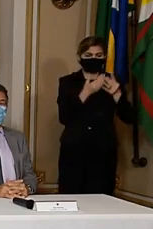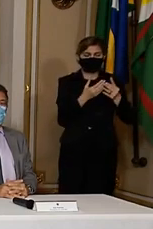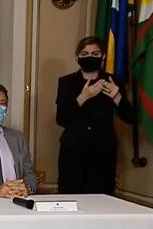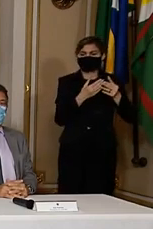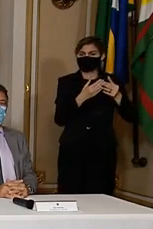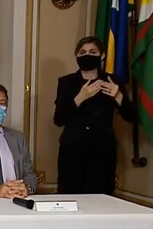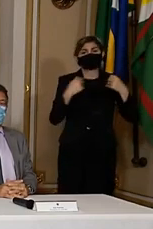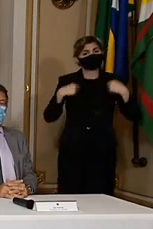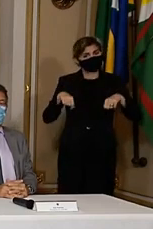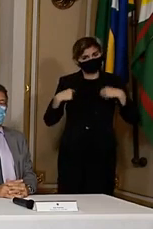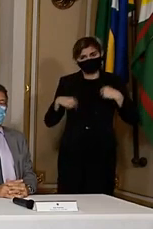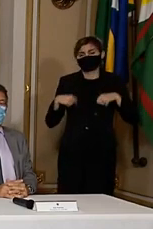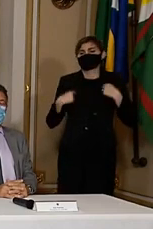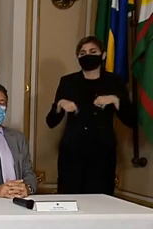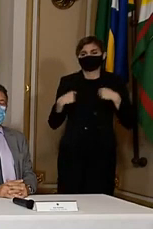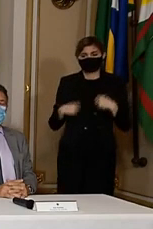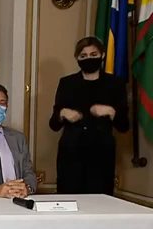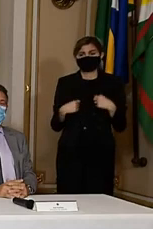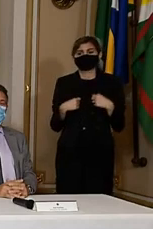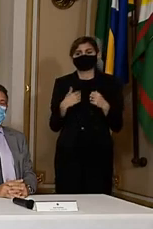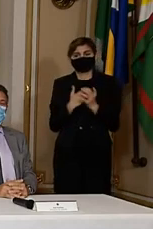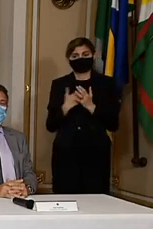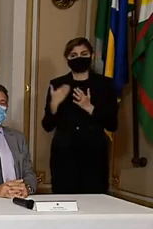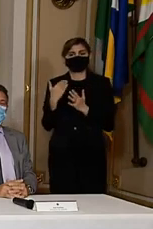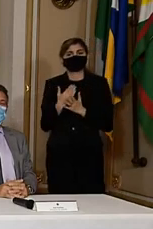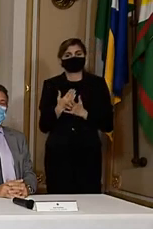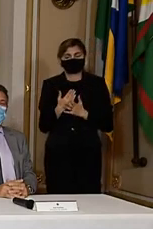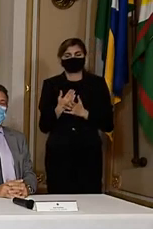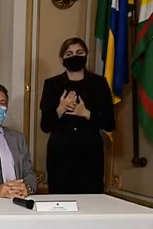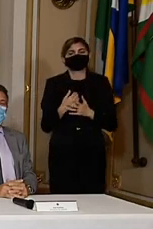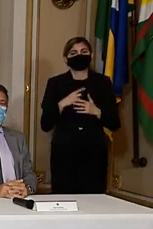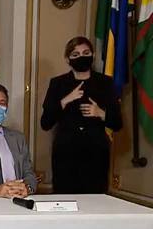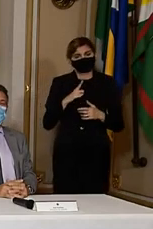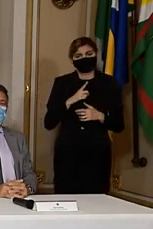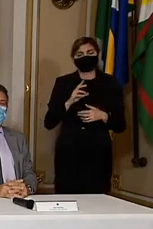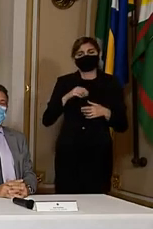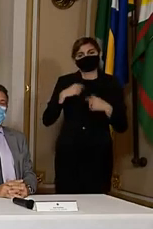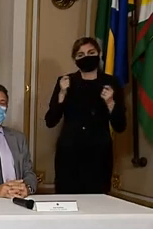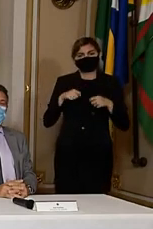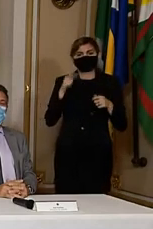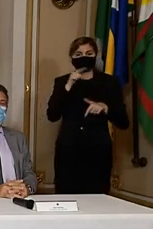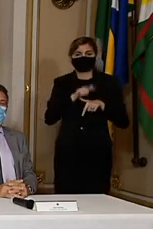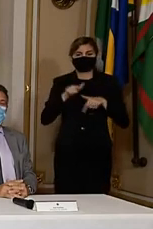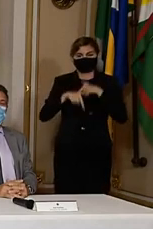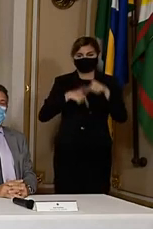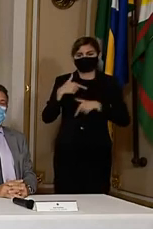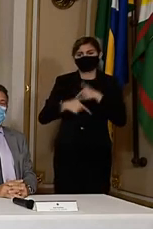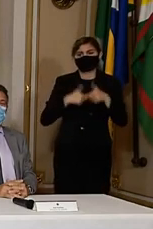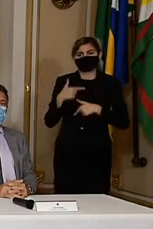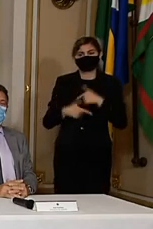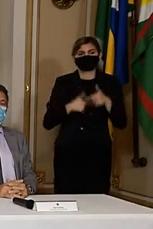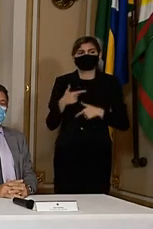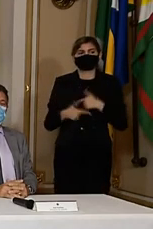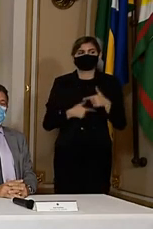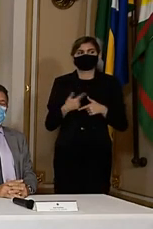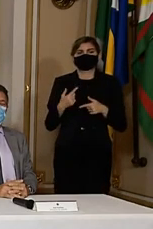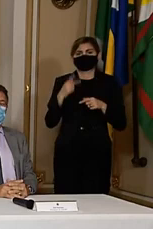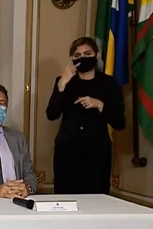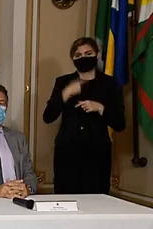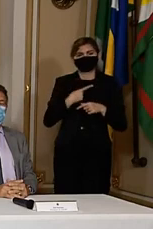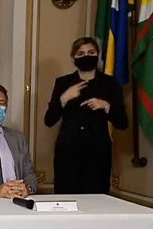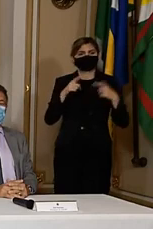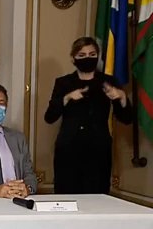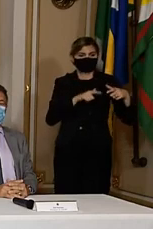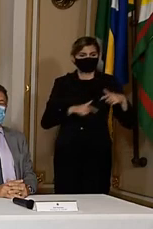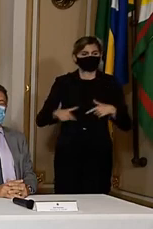e que precisam estar cada vez mais tendo condições de trabalhar na sua própria